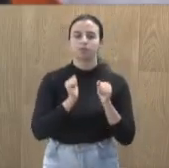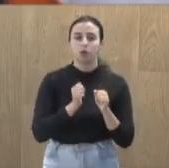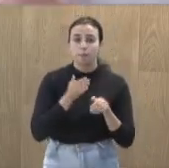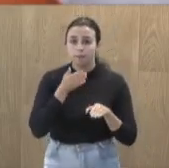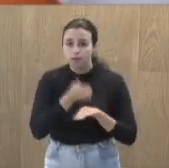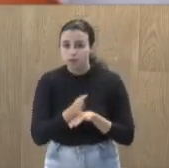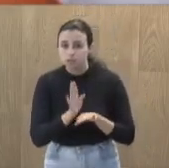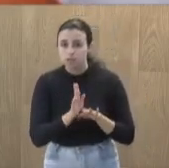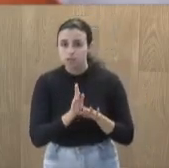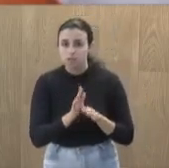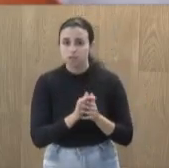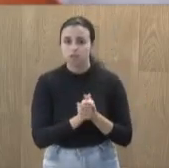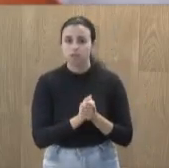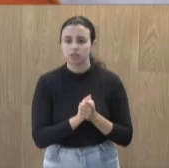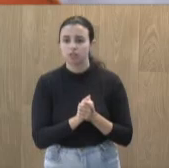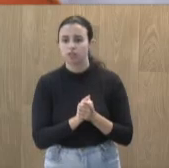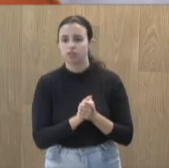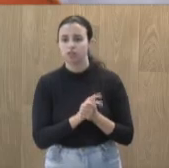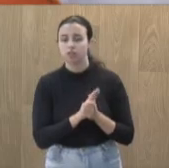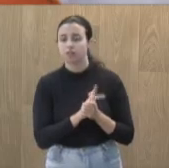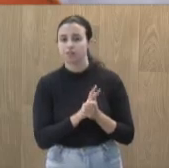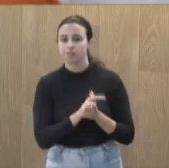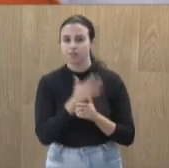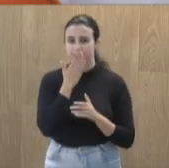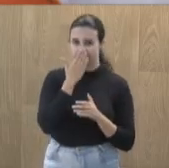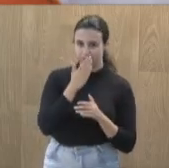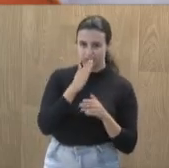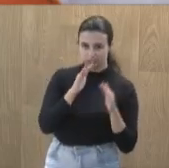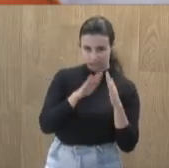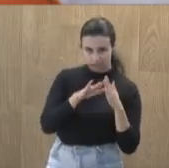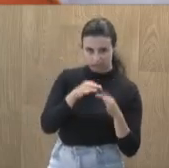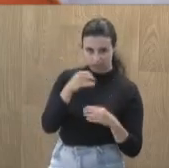promotor, de um vereador, do prefeito. Está errado.